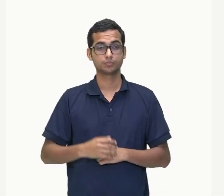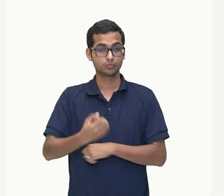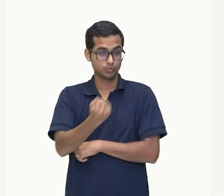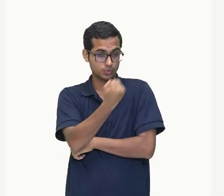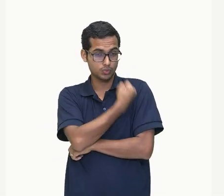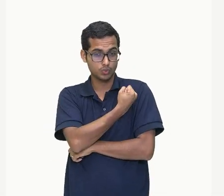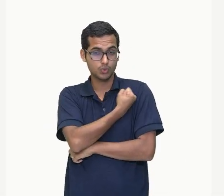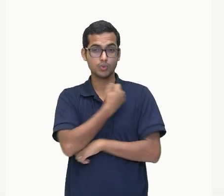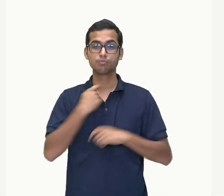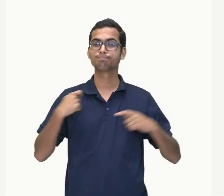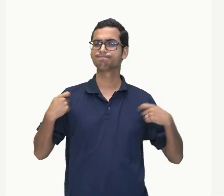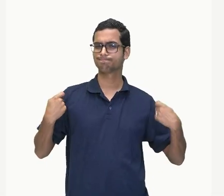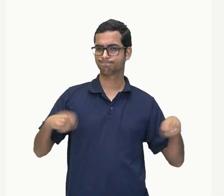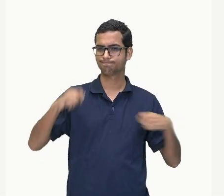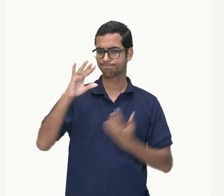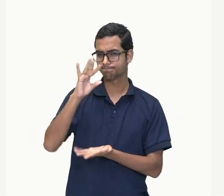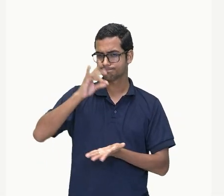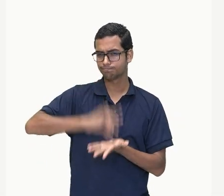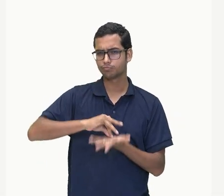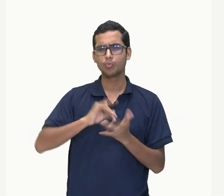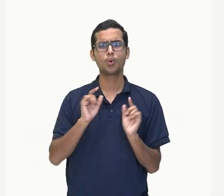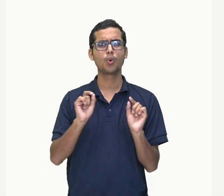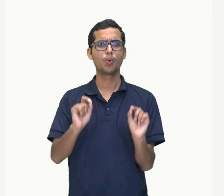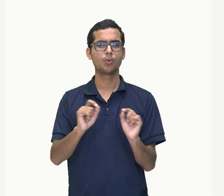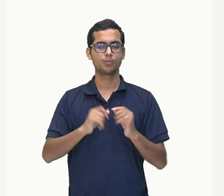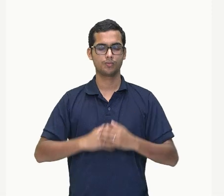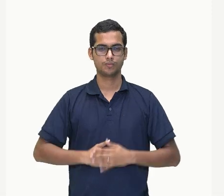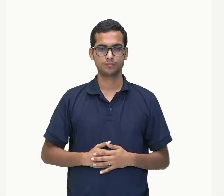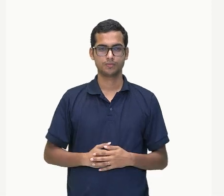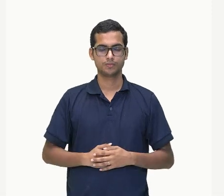precisa terminar